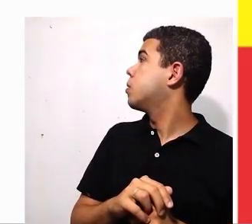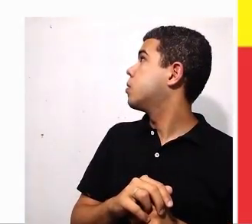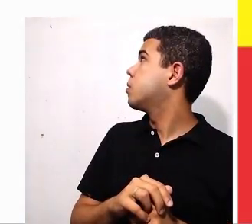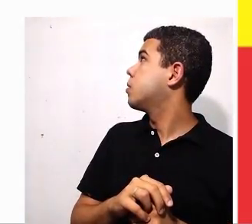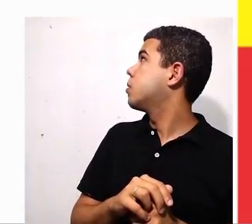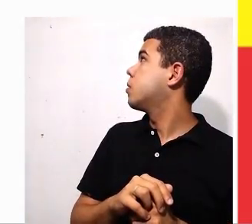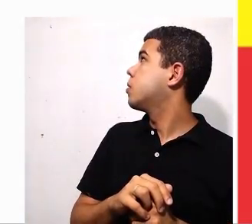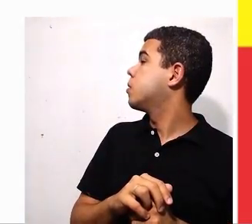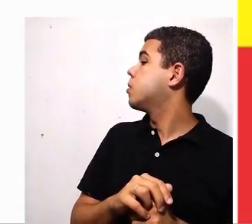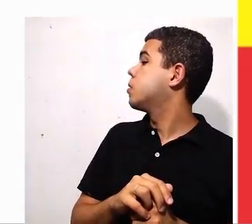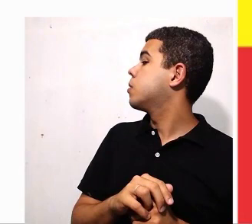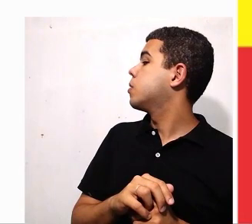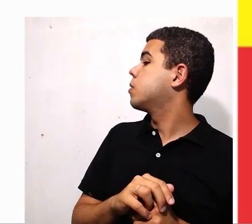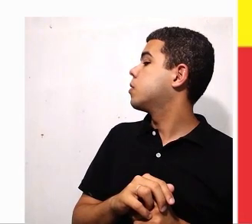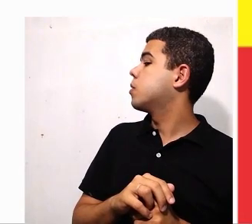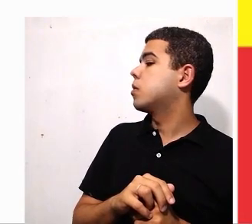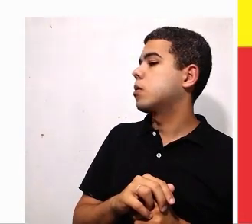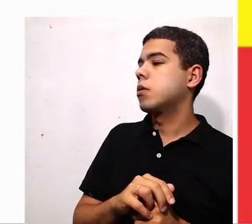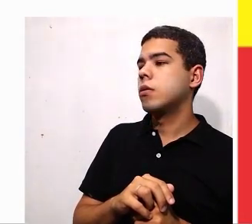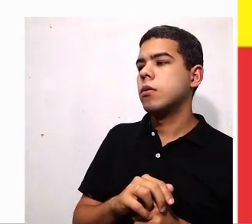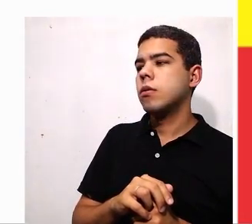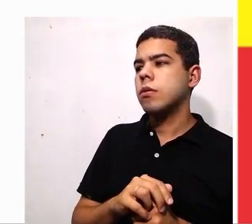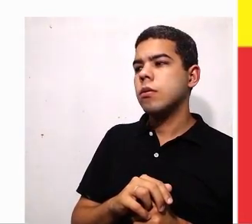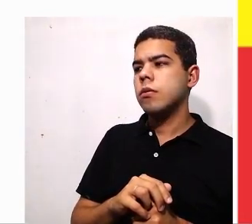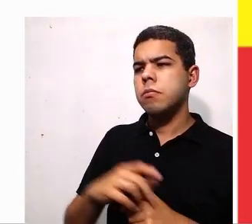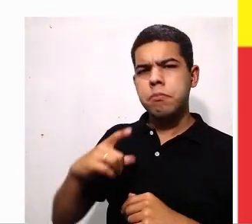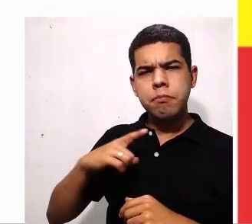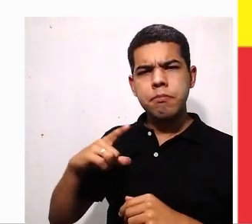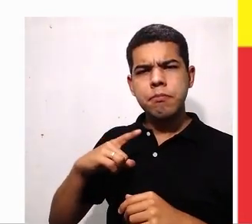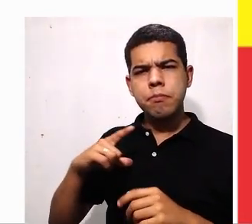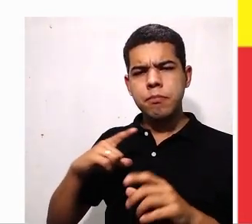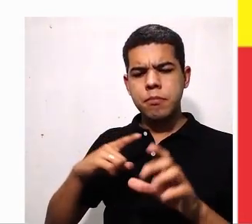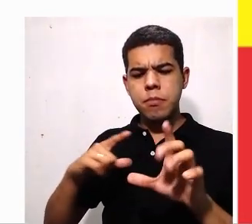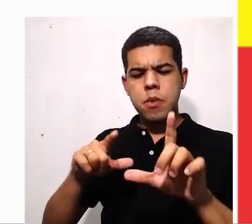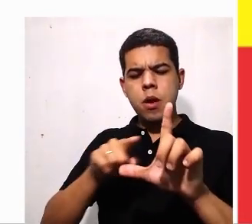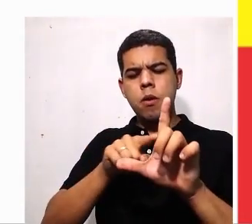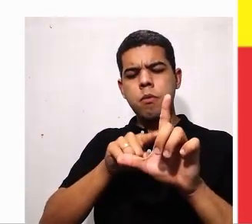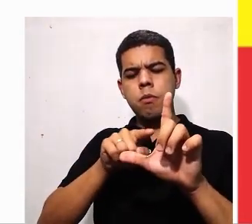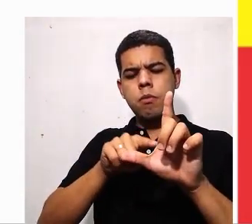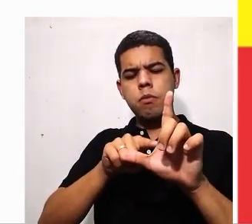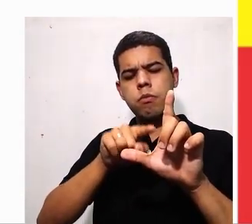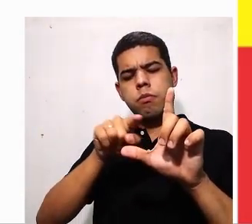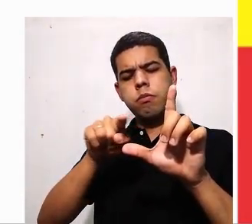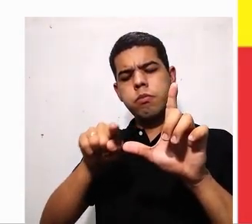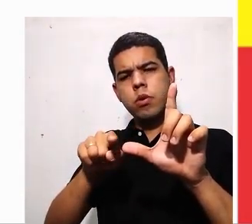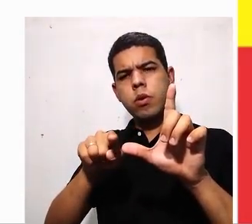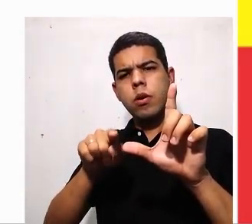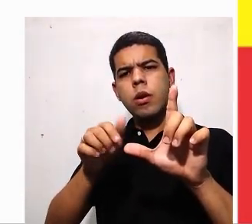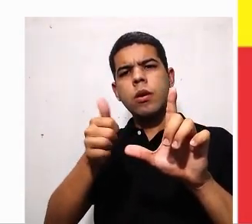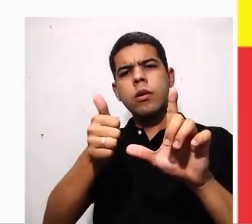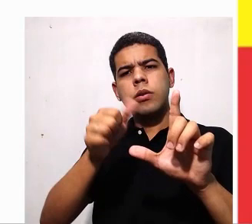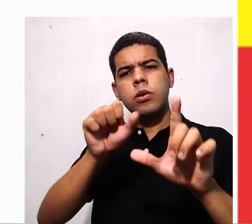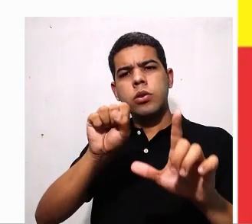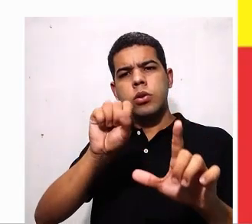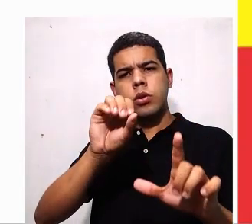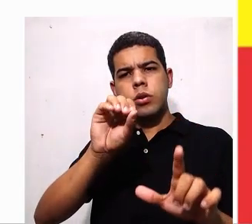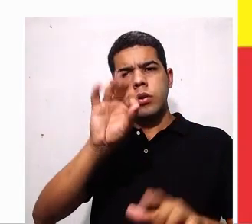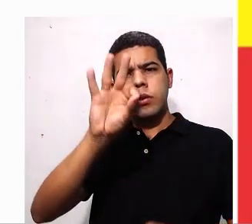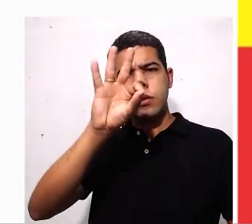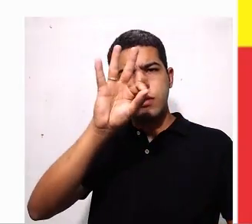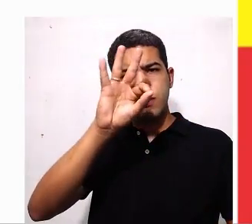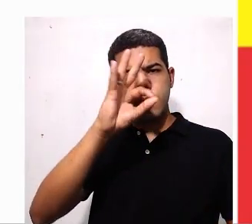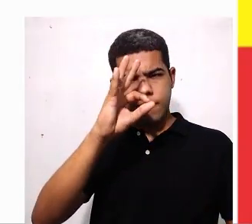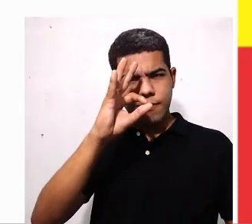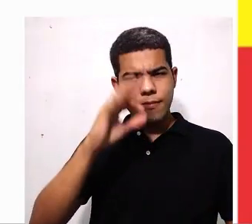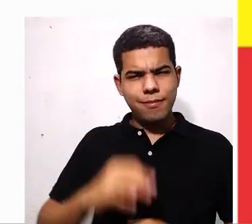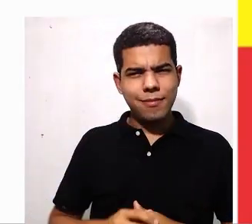Então, aqui vai encaixar perfeito em ângulos externos. Ok, beleza. Então, ó, formou